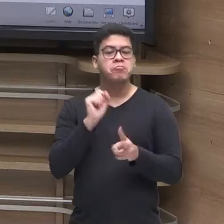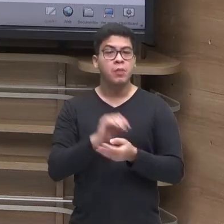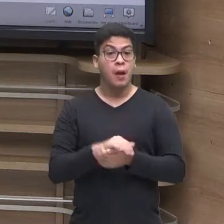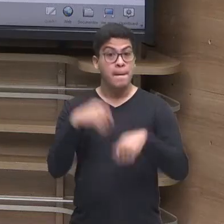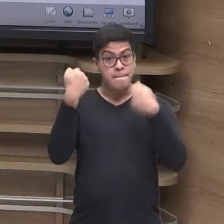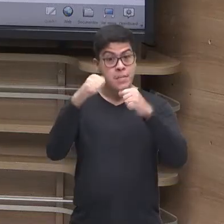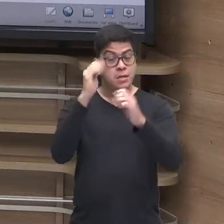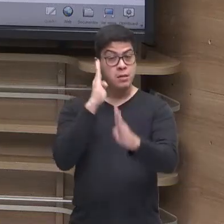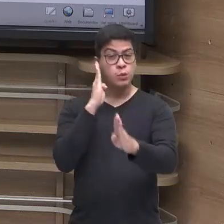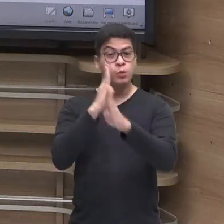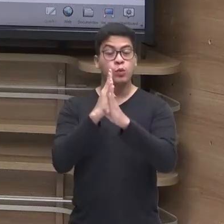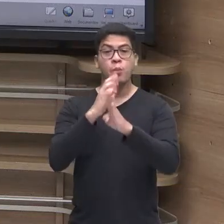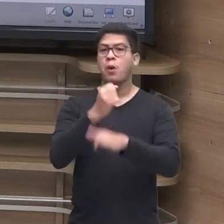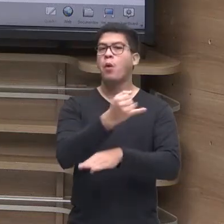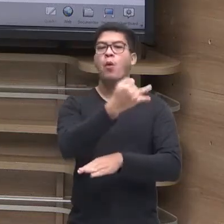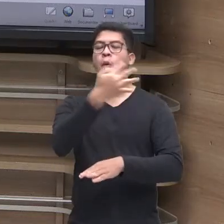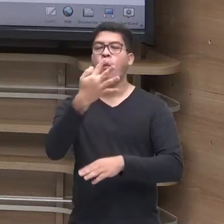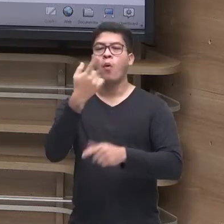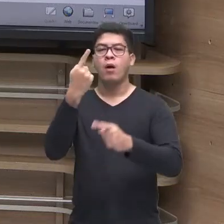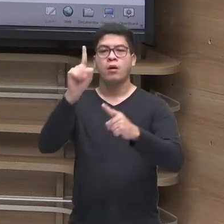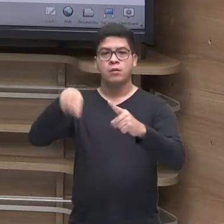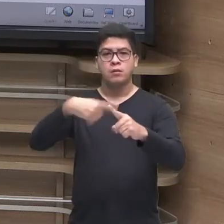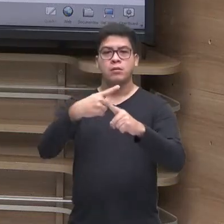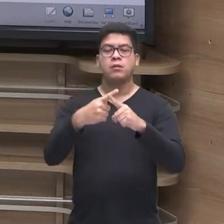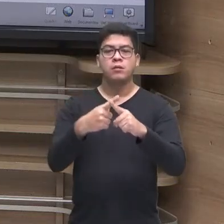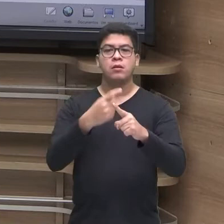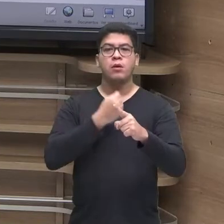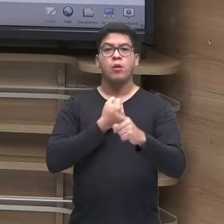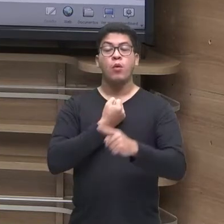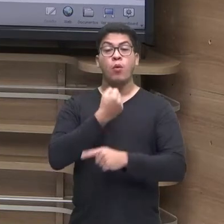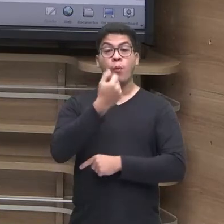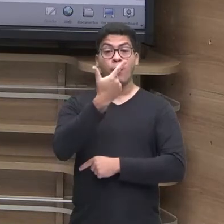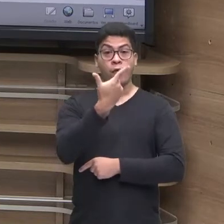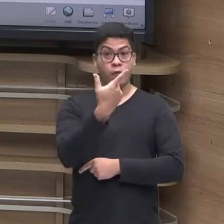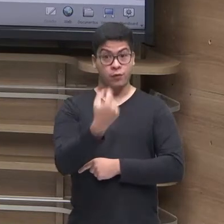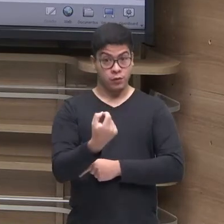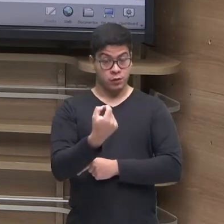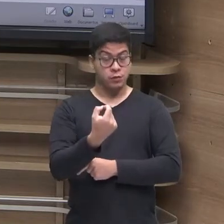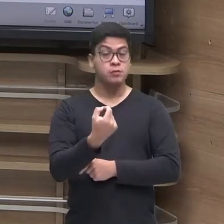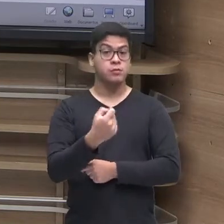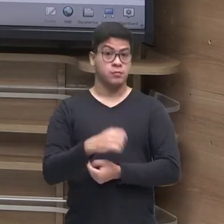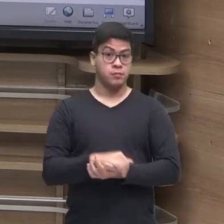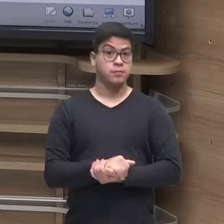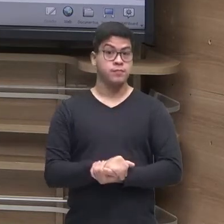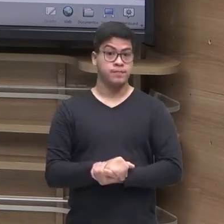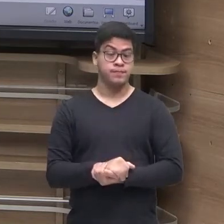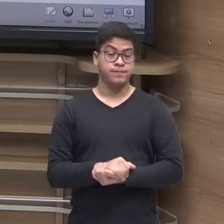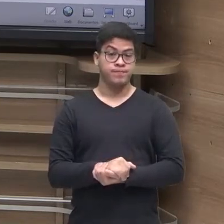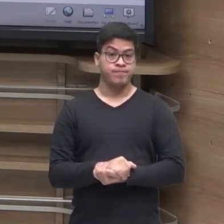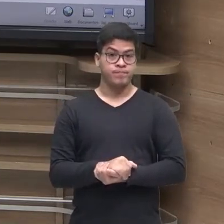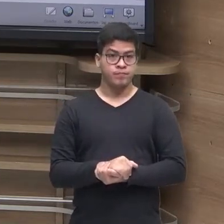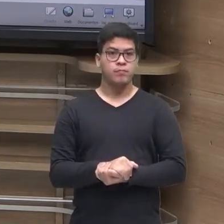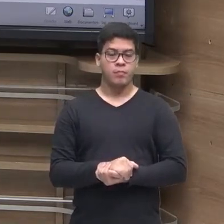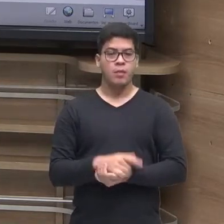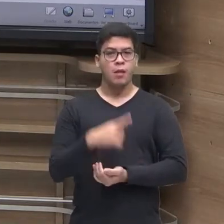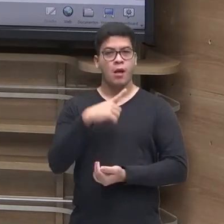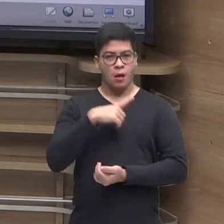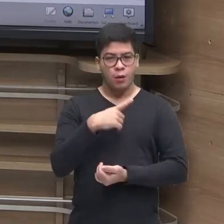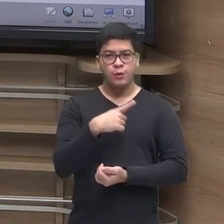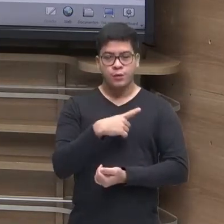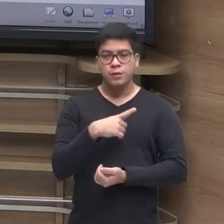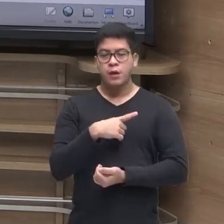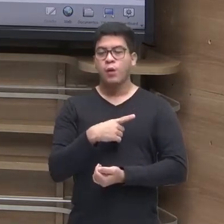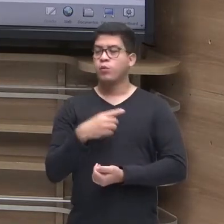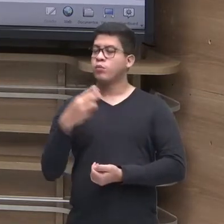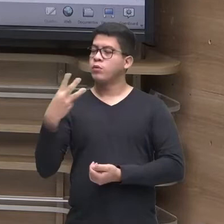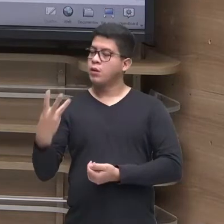descobrir quais são todos os múltiplos do número 20, porque no caso aqui do 15, né, nós descobrimos que eu tenho 3, eu tenho 5, que